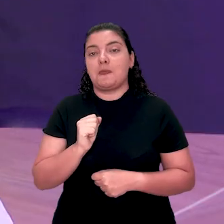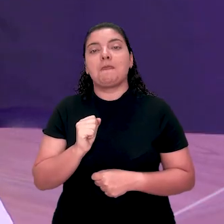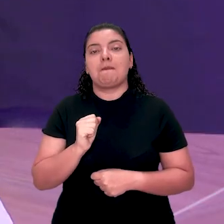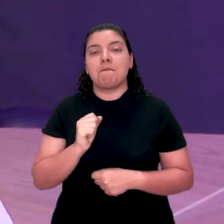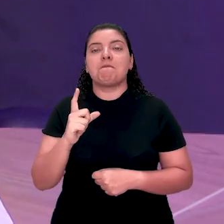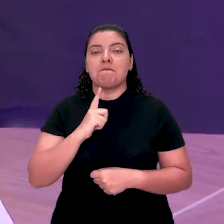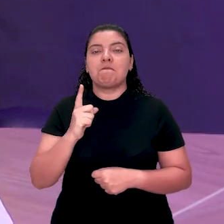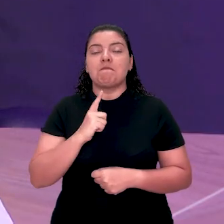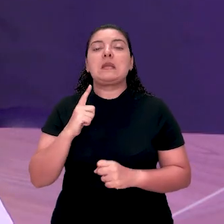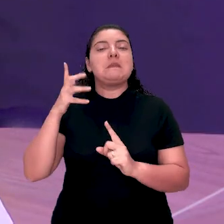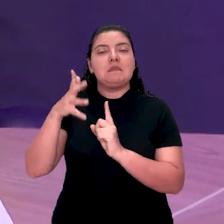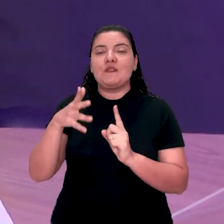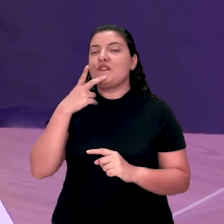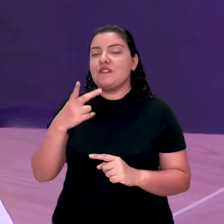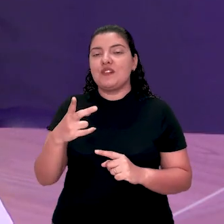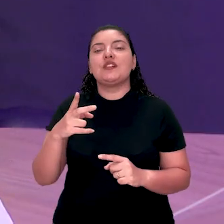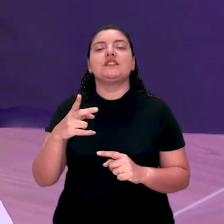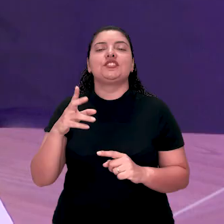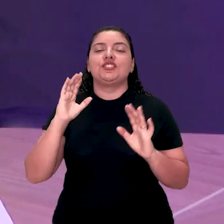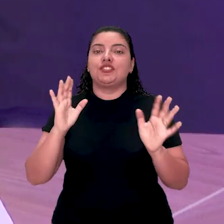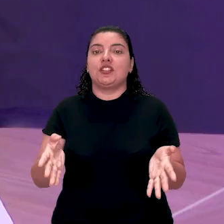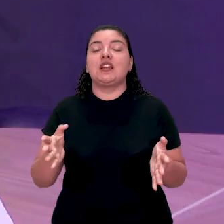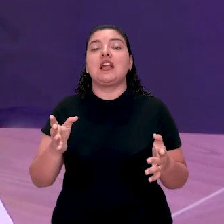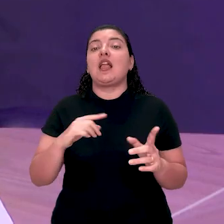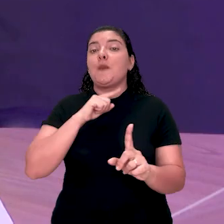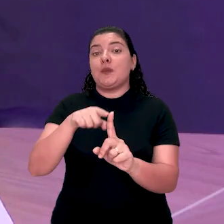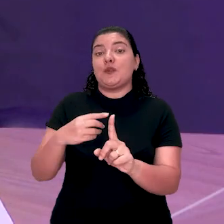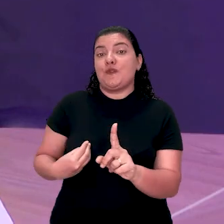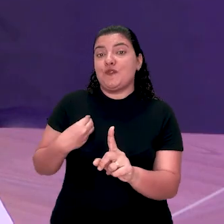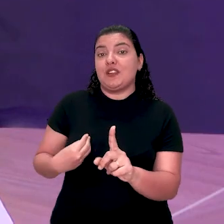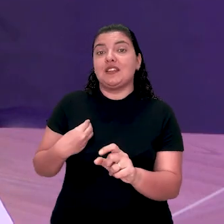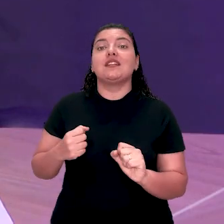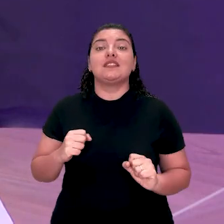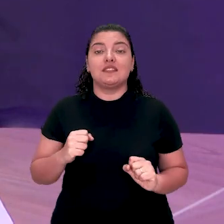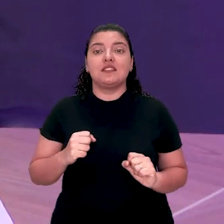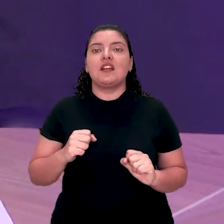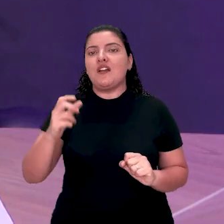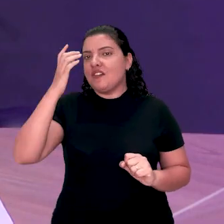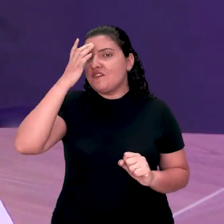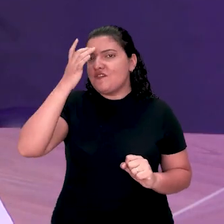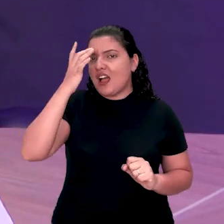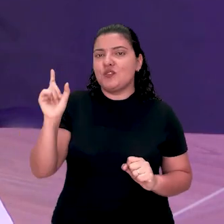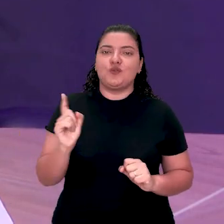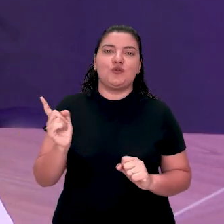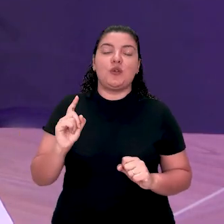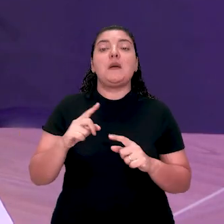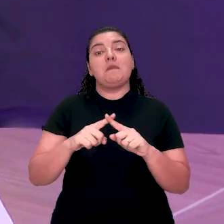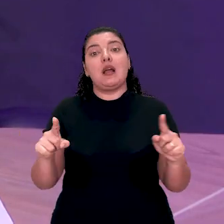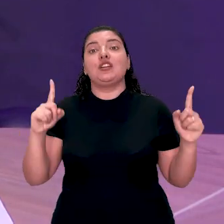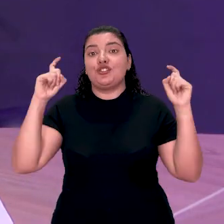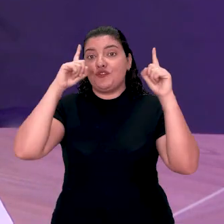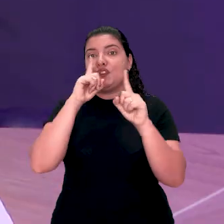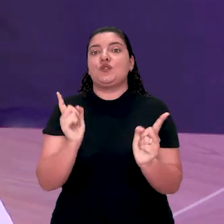digo sempre nas palestras, você já viu falando que é missão. É missão. Fácil não foi, né? Mas